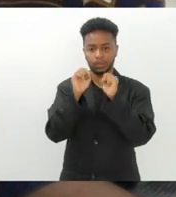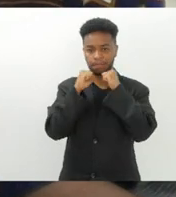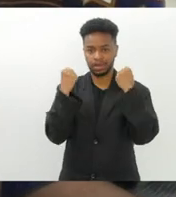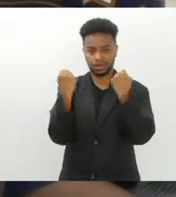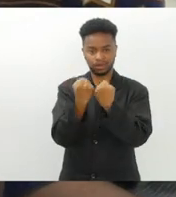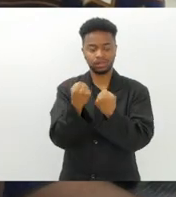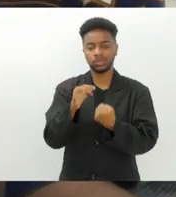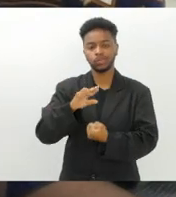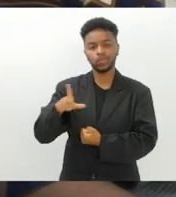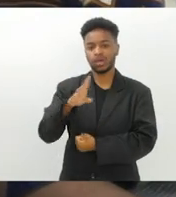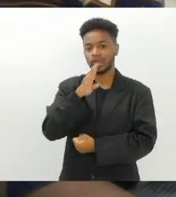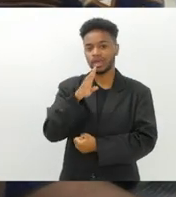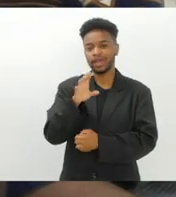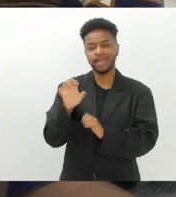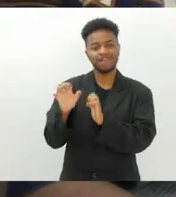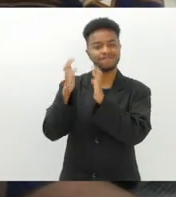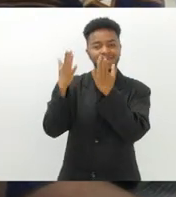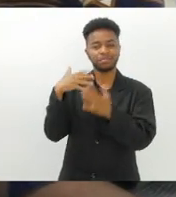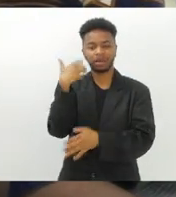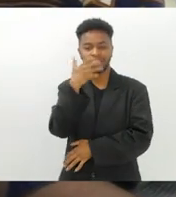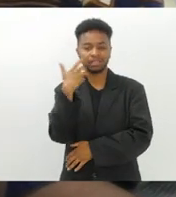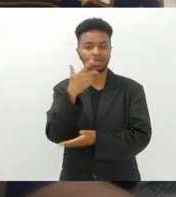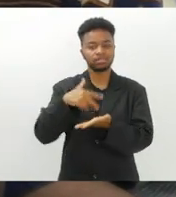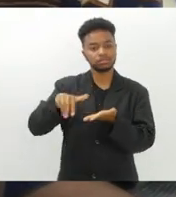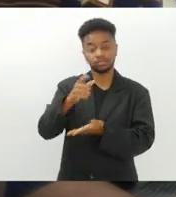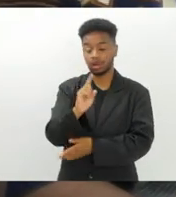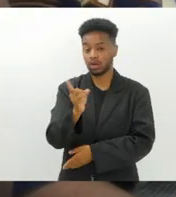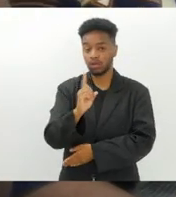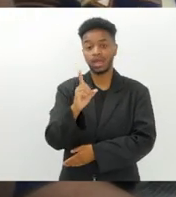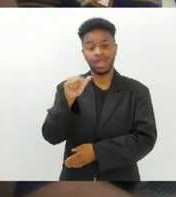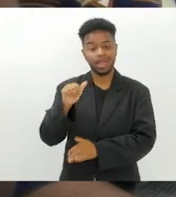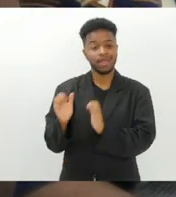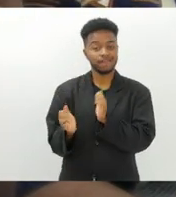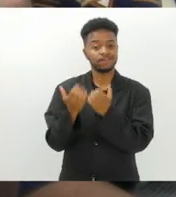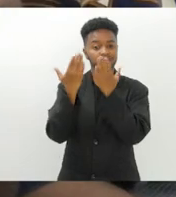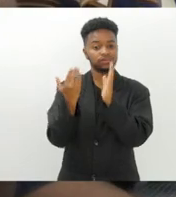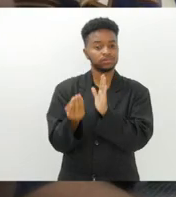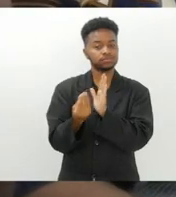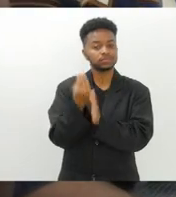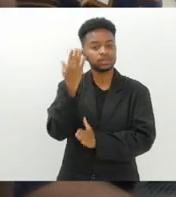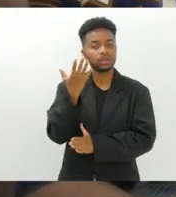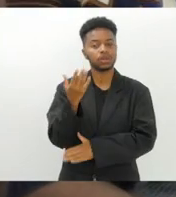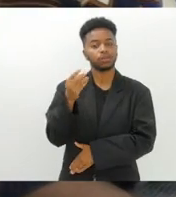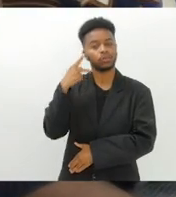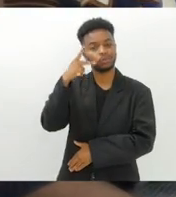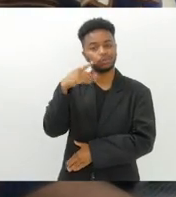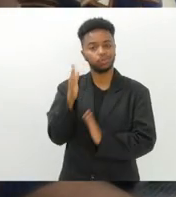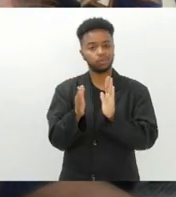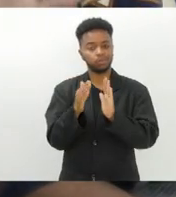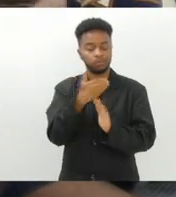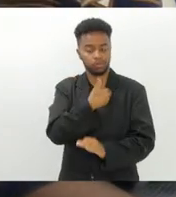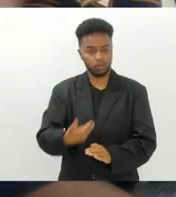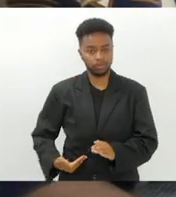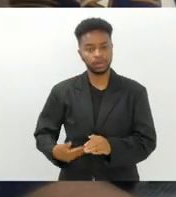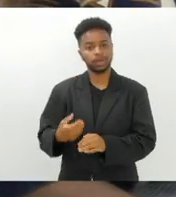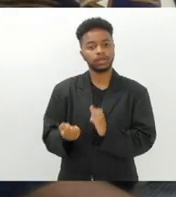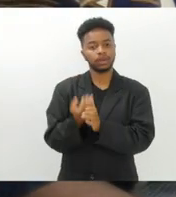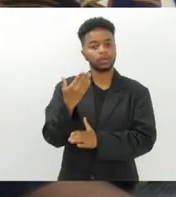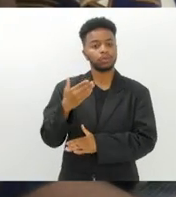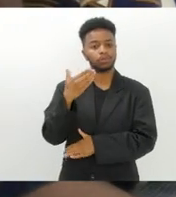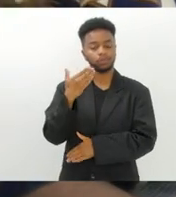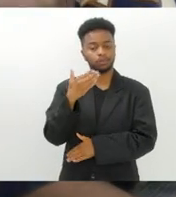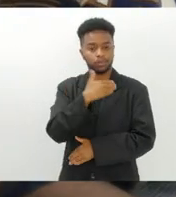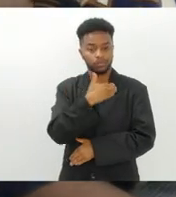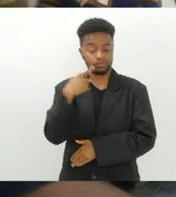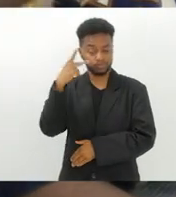gente não está falando de um evento para festa, para cantar e dançar, não, a gente está falando de proposição de política pública, proposição de política efetiva, que